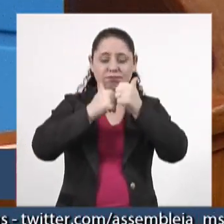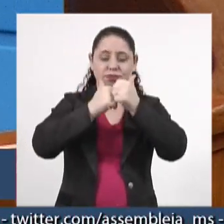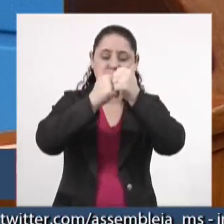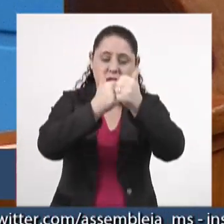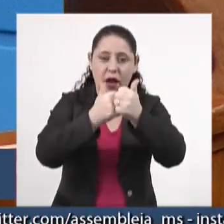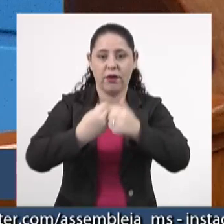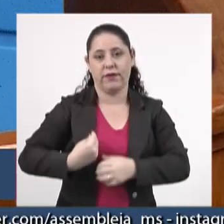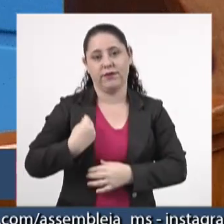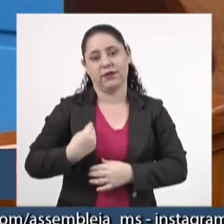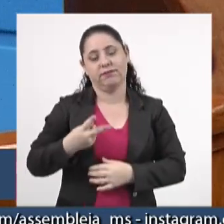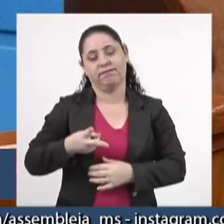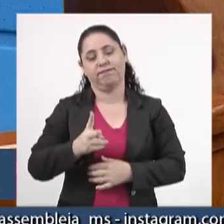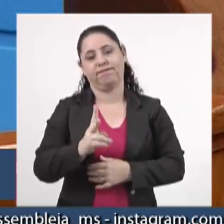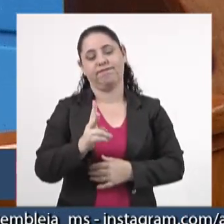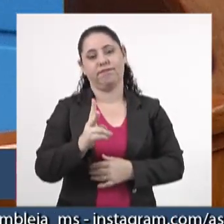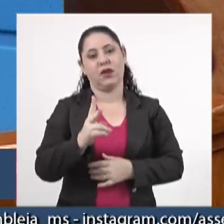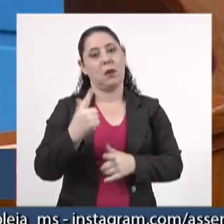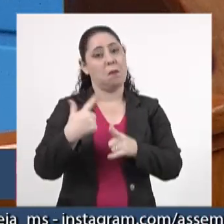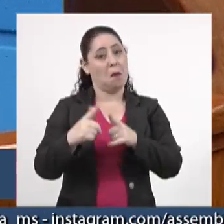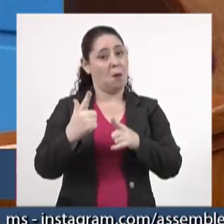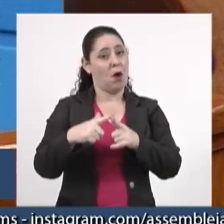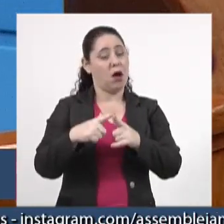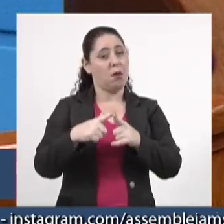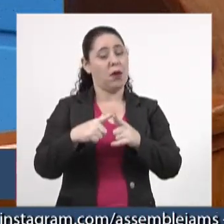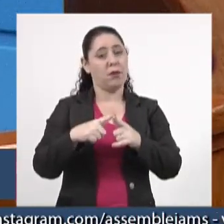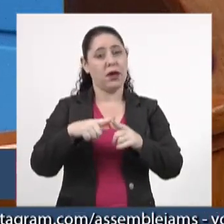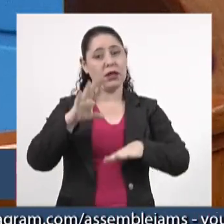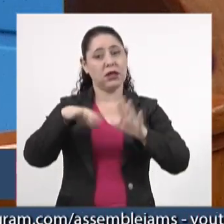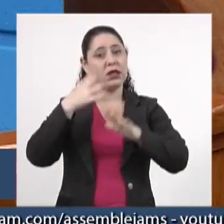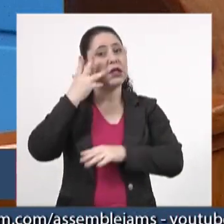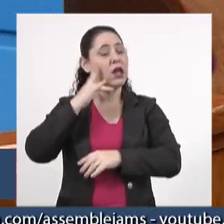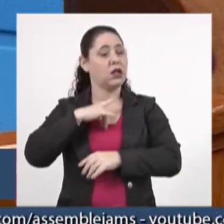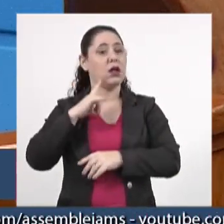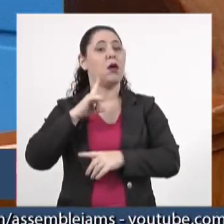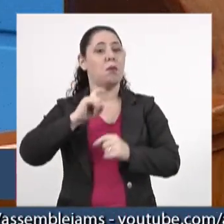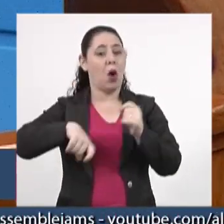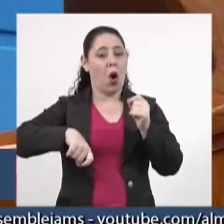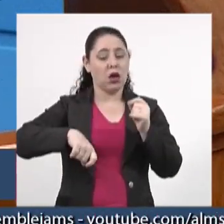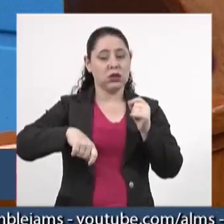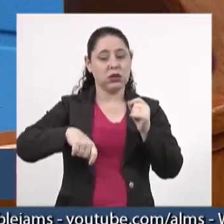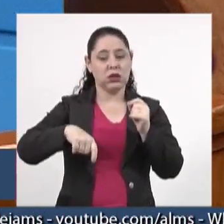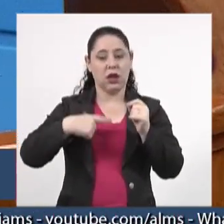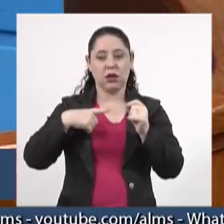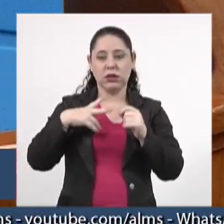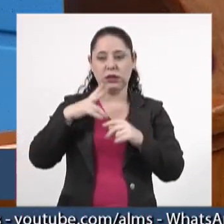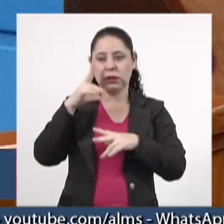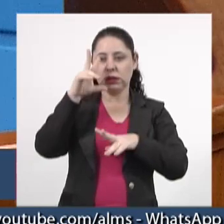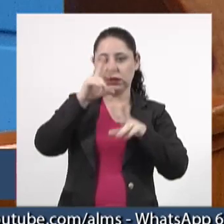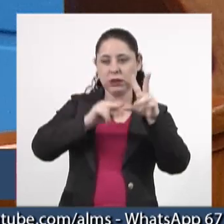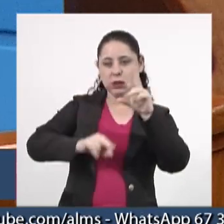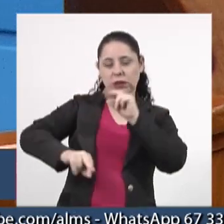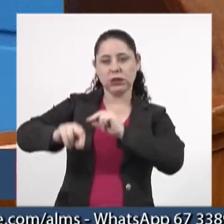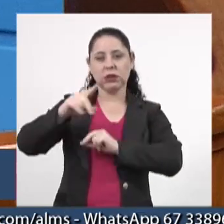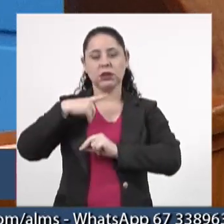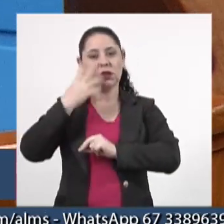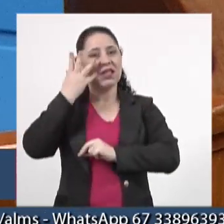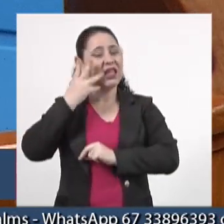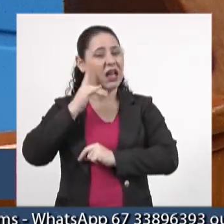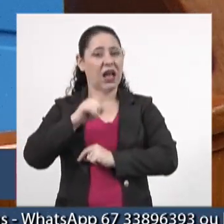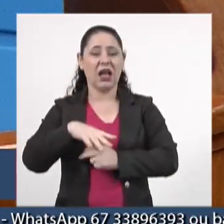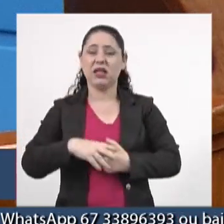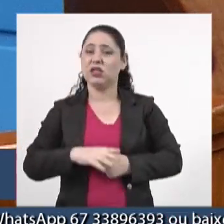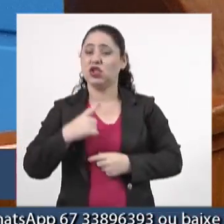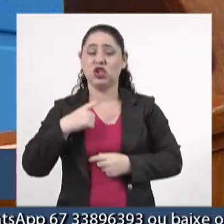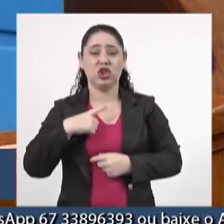Né? Então, assim, e os distúrbios sexuais são vários. Então, a criança ela pode ser tanto sexualizada demais, como o caso dessa menininha era. Tinha